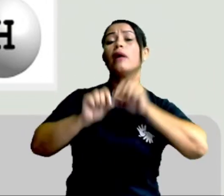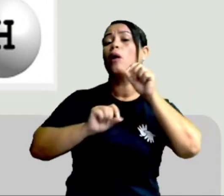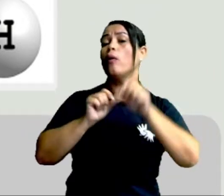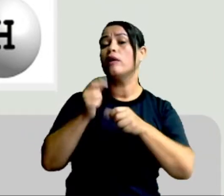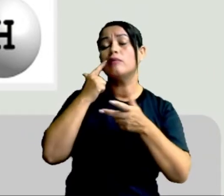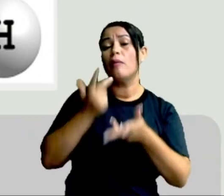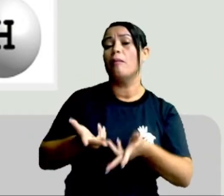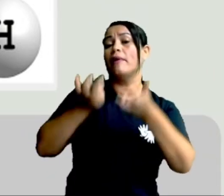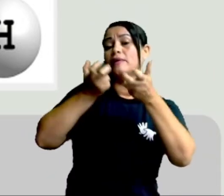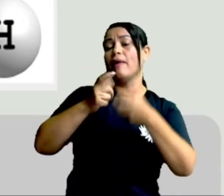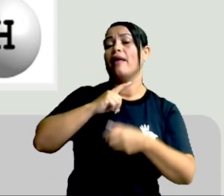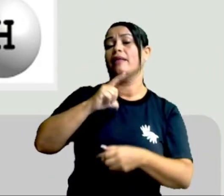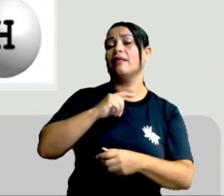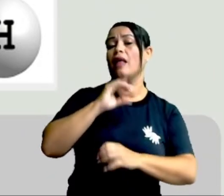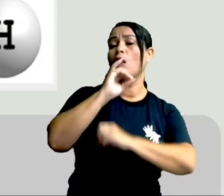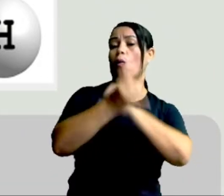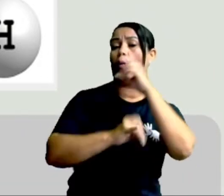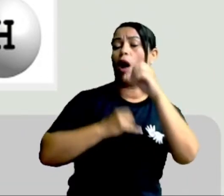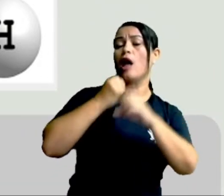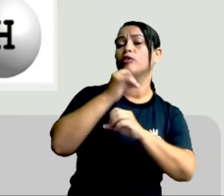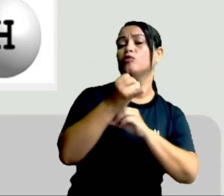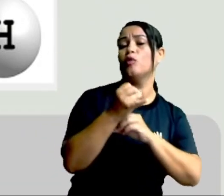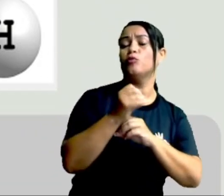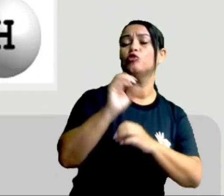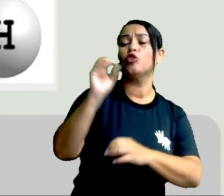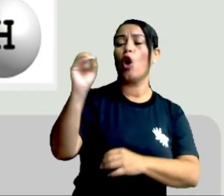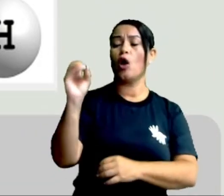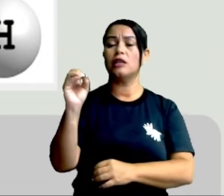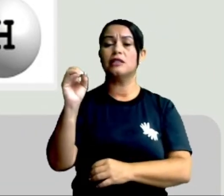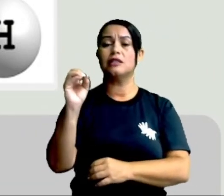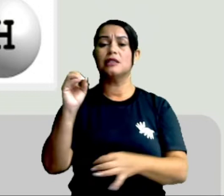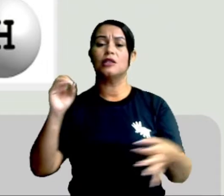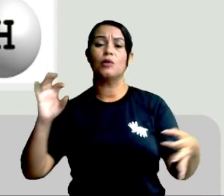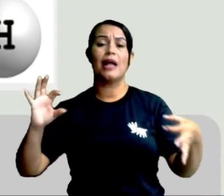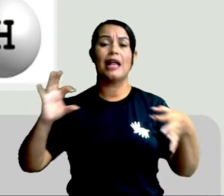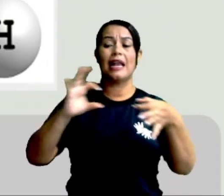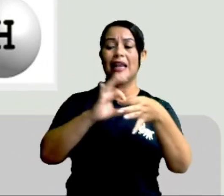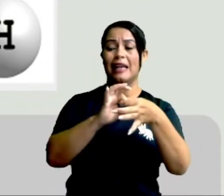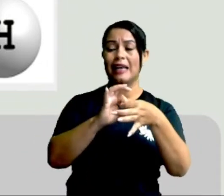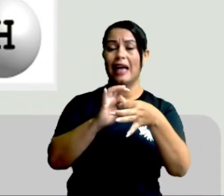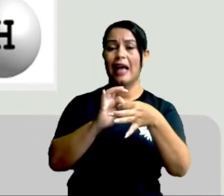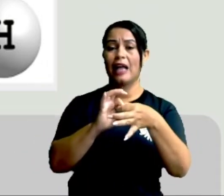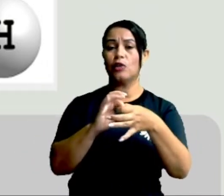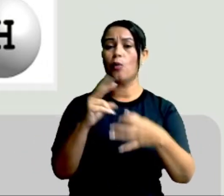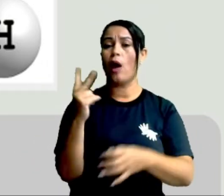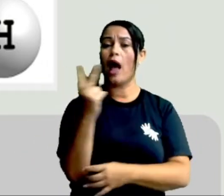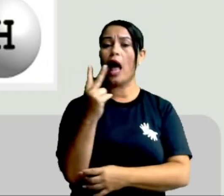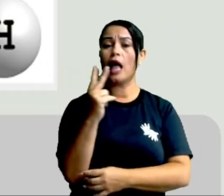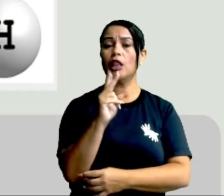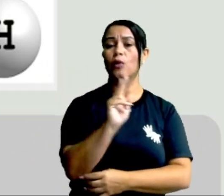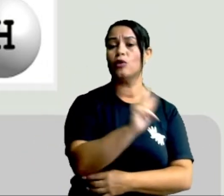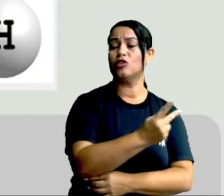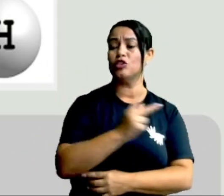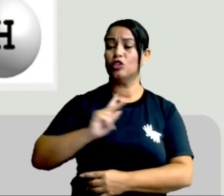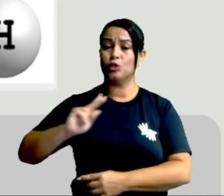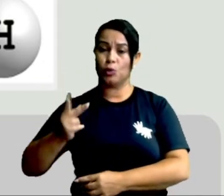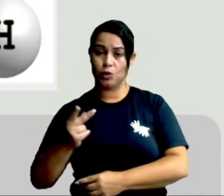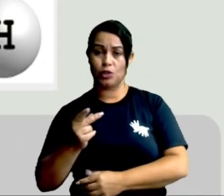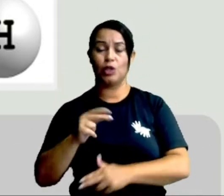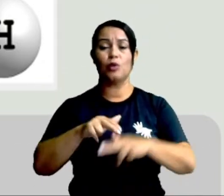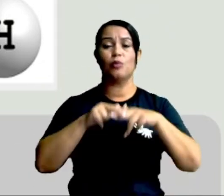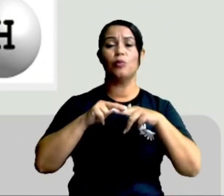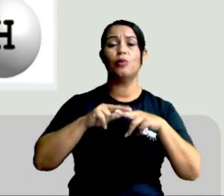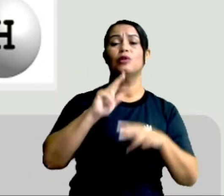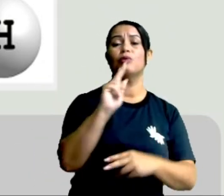vai ser formado por um átomo de oxigênio ligado a 2 átomos de hidrogênio. Por isso que a gente chama